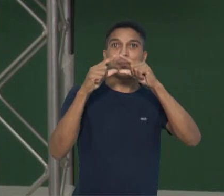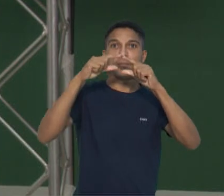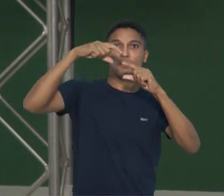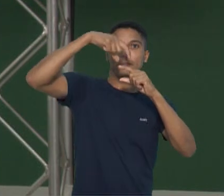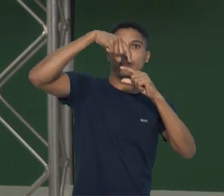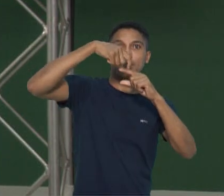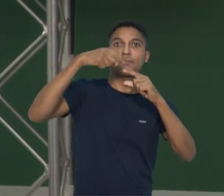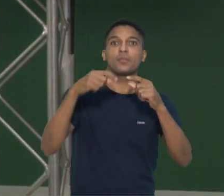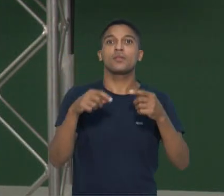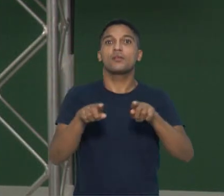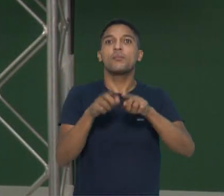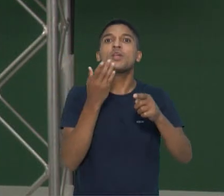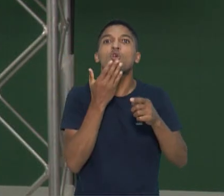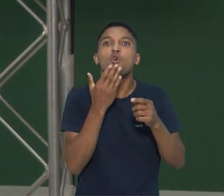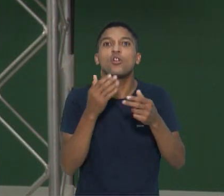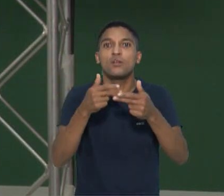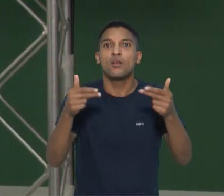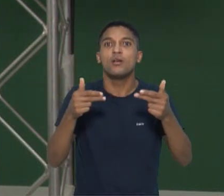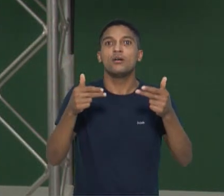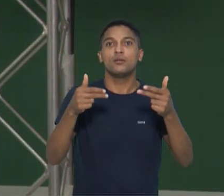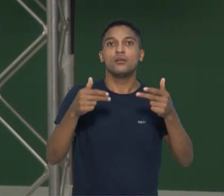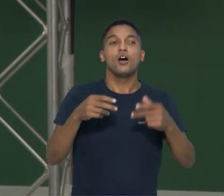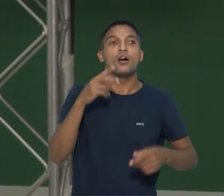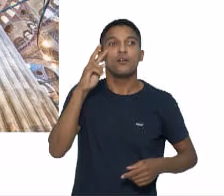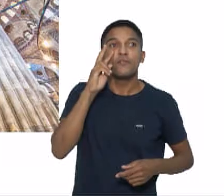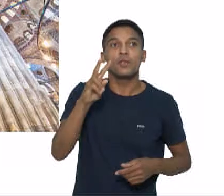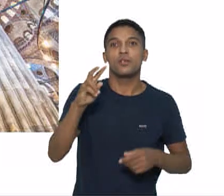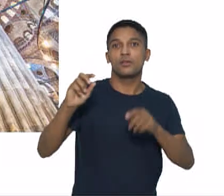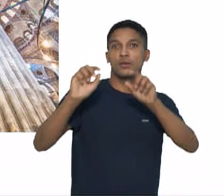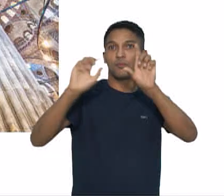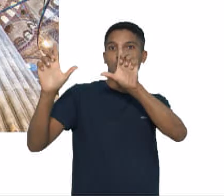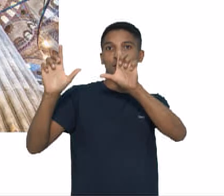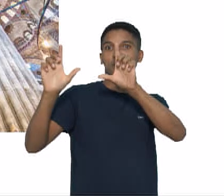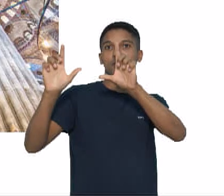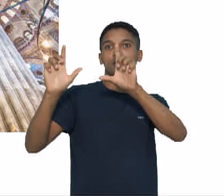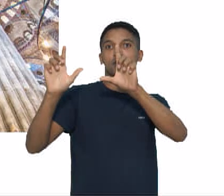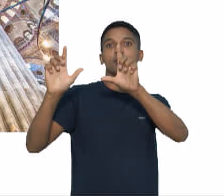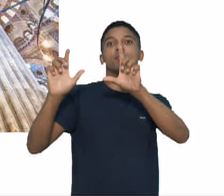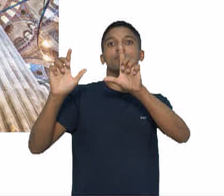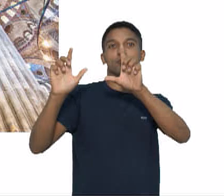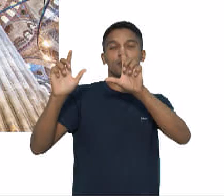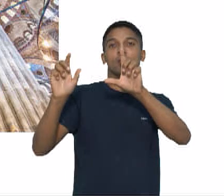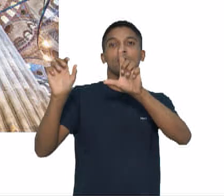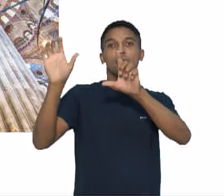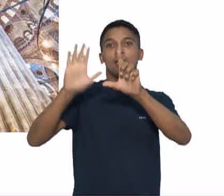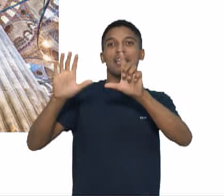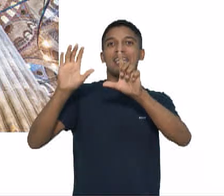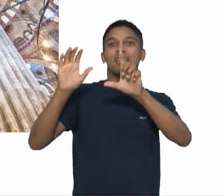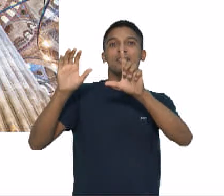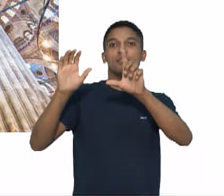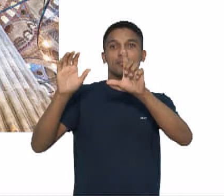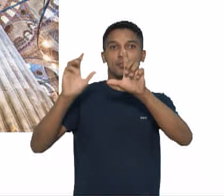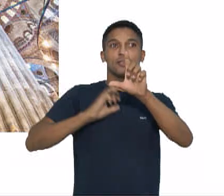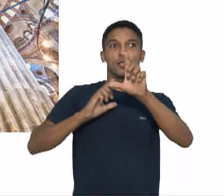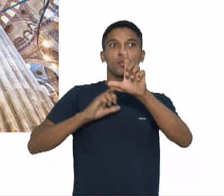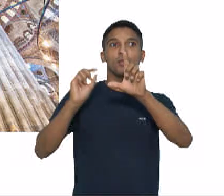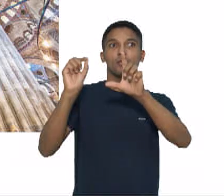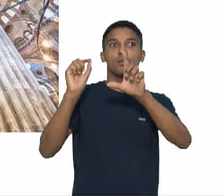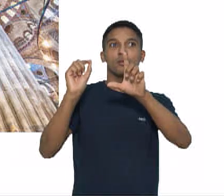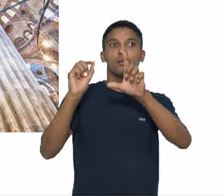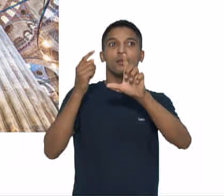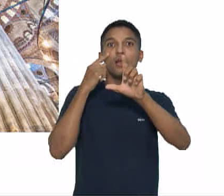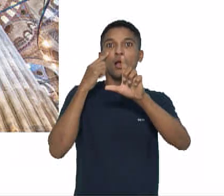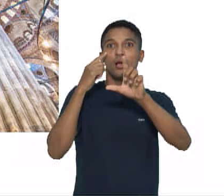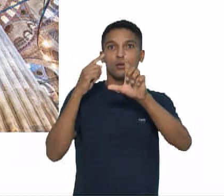duas imagens que eu estou apresentando para vocês. A imagem do lado esquerdo de vocês tem uma figura, certo? Ali nós temos ao